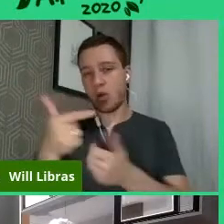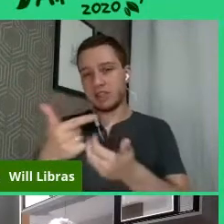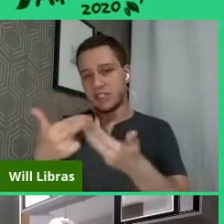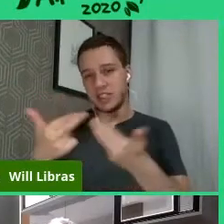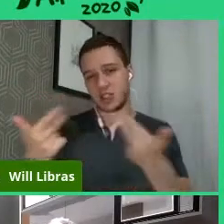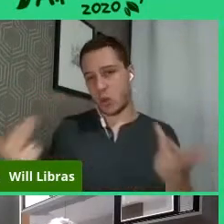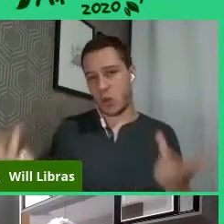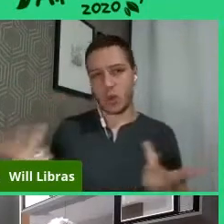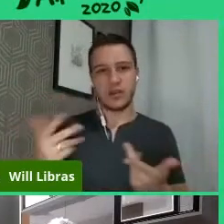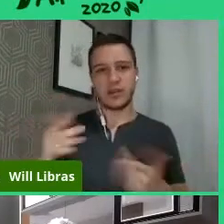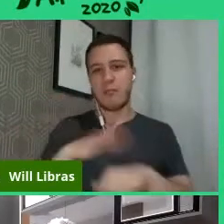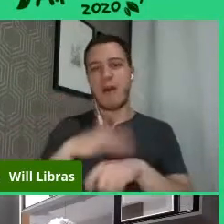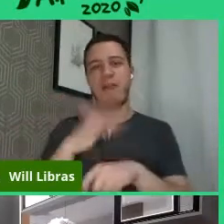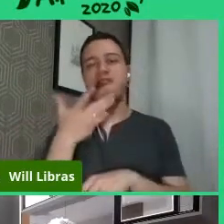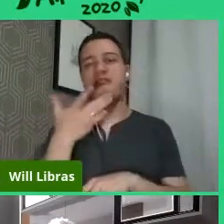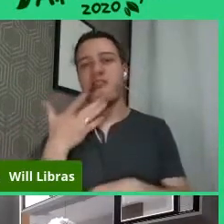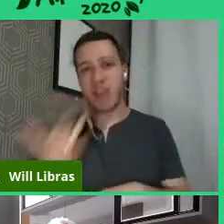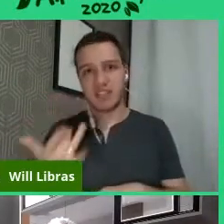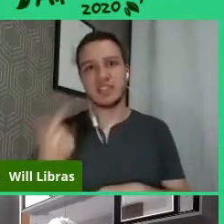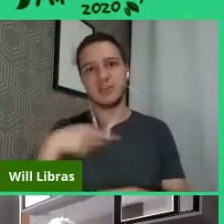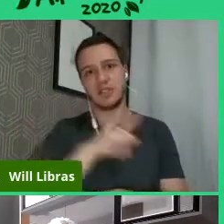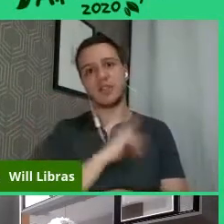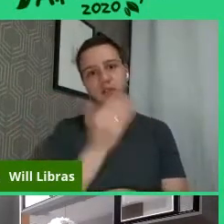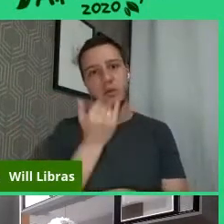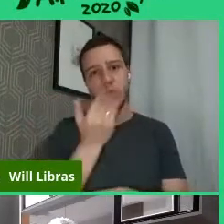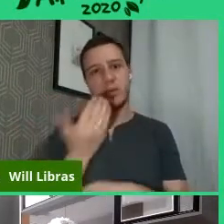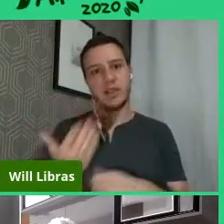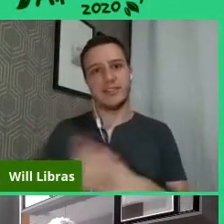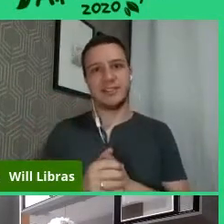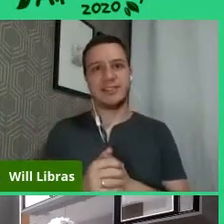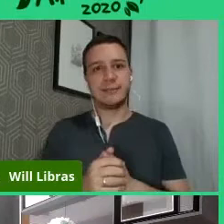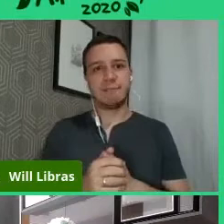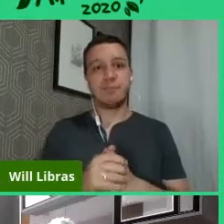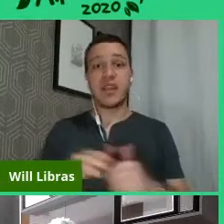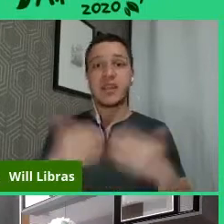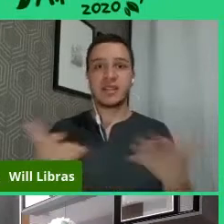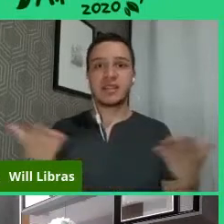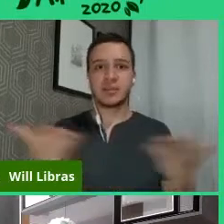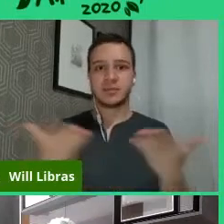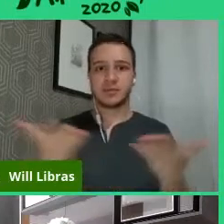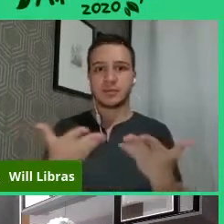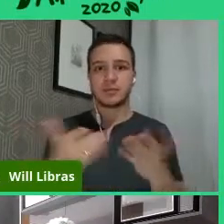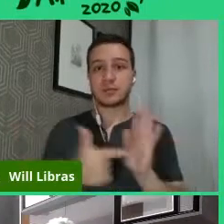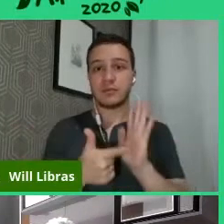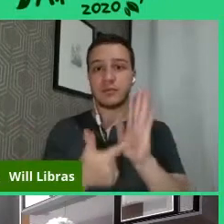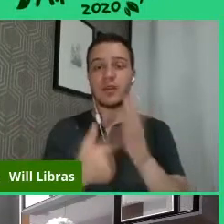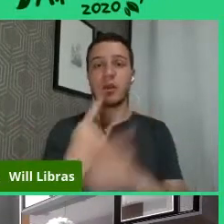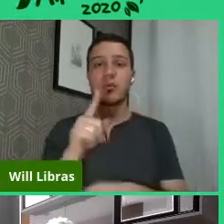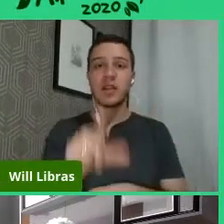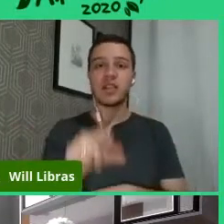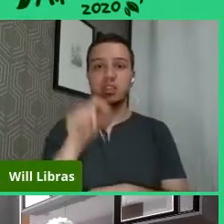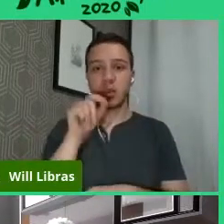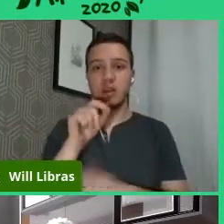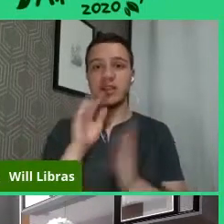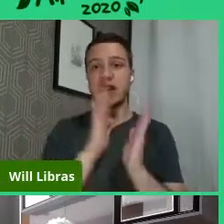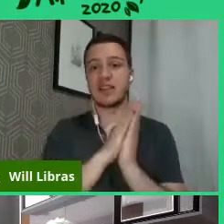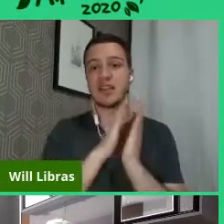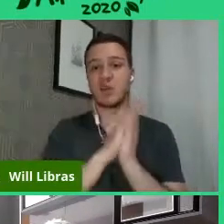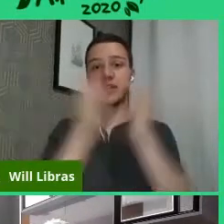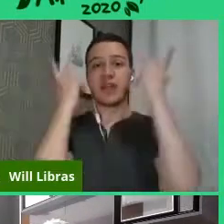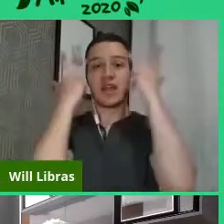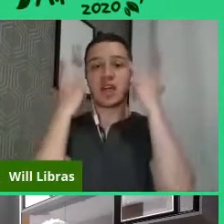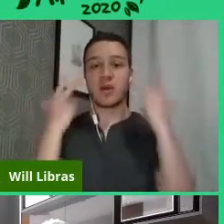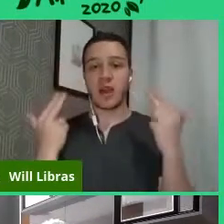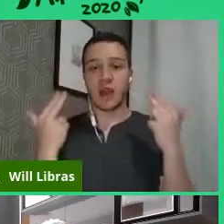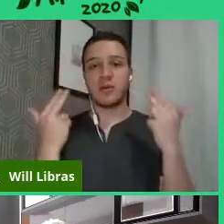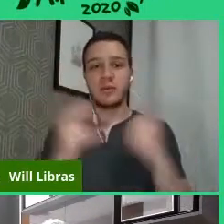não ir atrás de subterfúgios, né, mais fáceis, né, para a gente se alimentar. Então, eu vou trazer hoje aqui uma